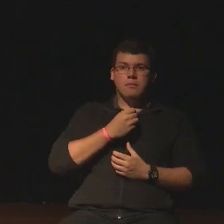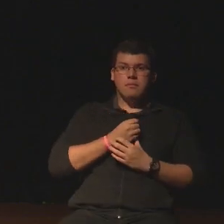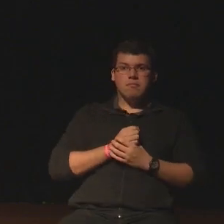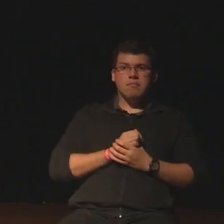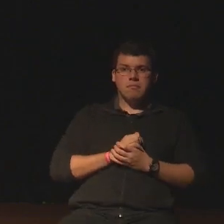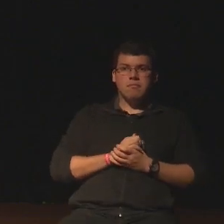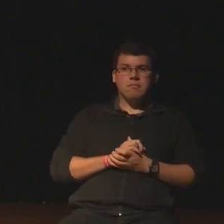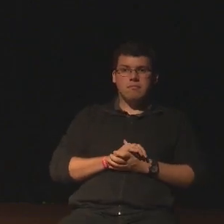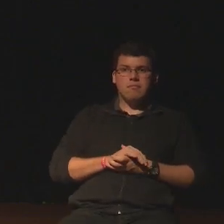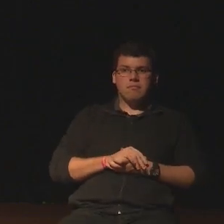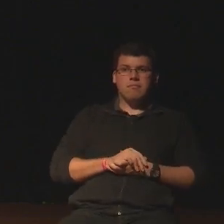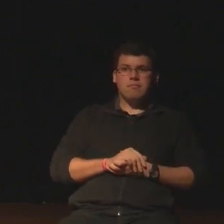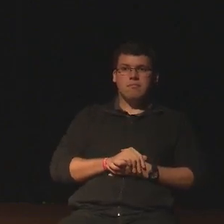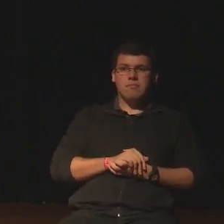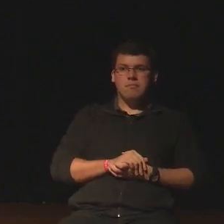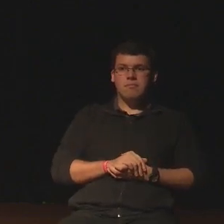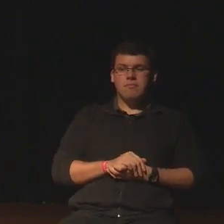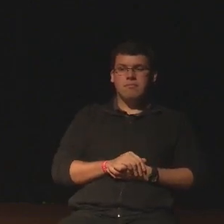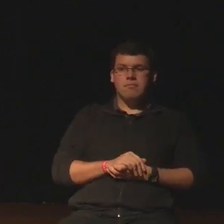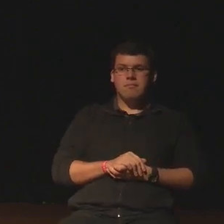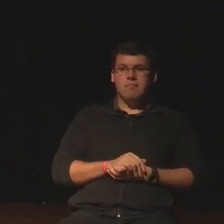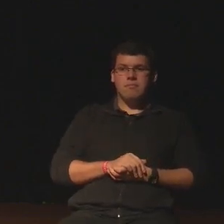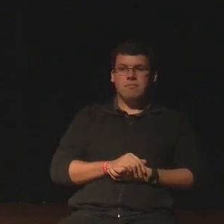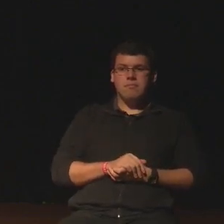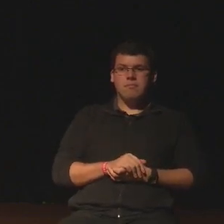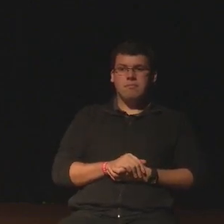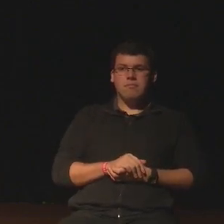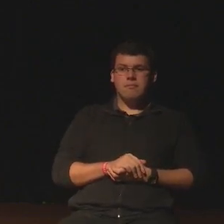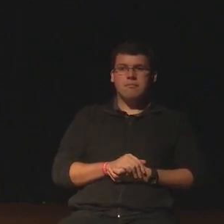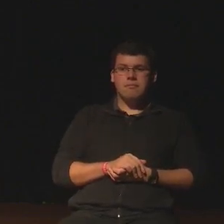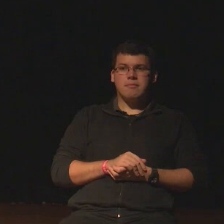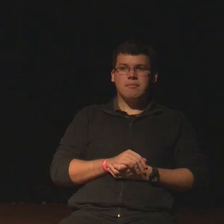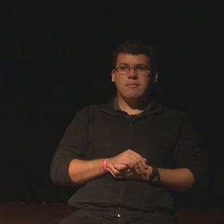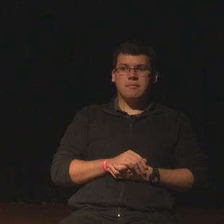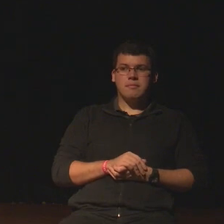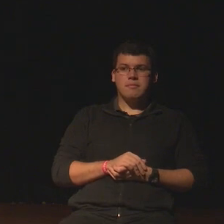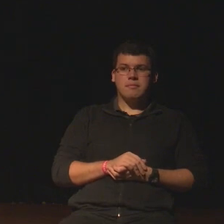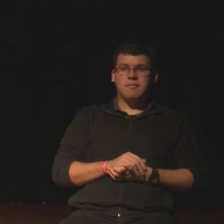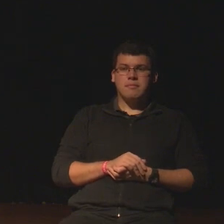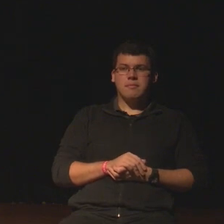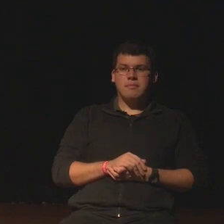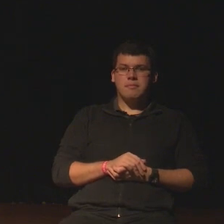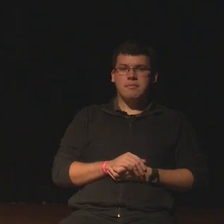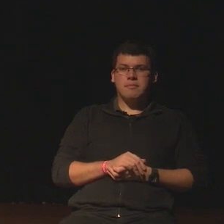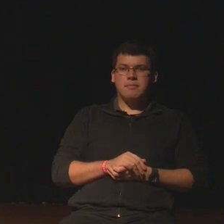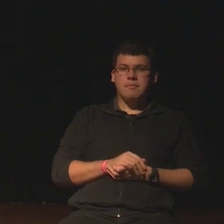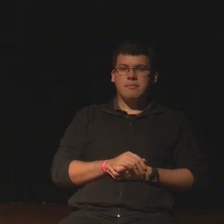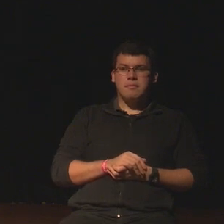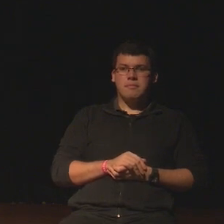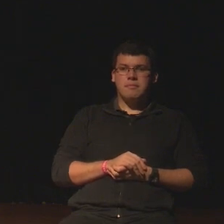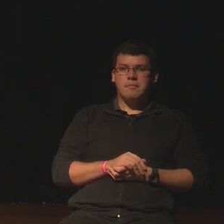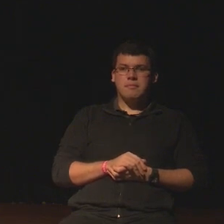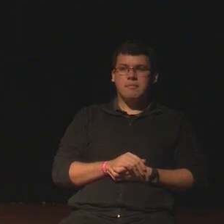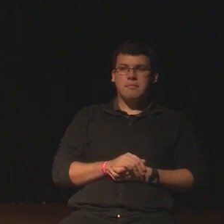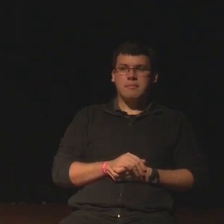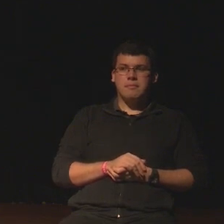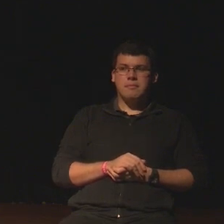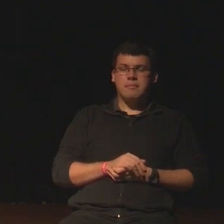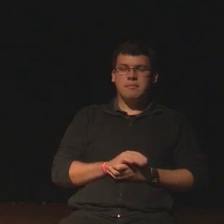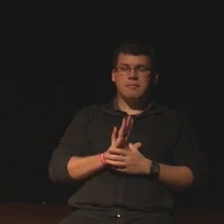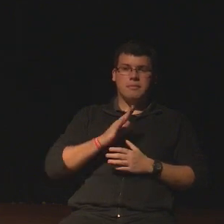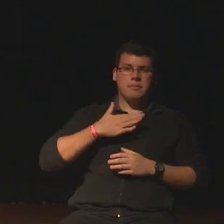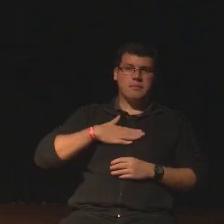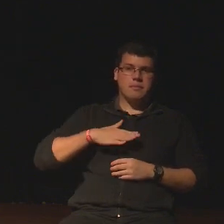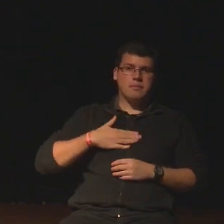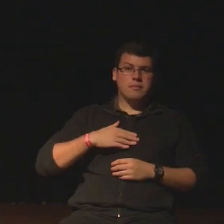Mas calma, deixa eu só... Mas eu preciso... Tudo bem. A nossa ideia de qualificar esses